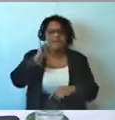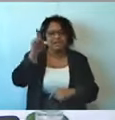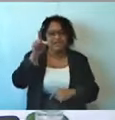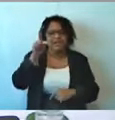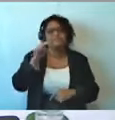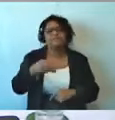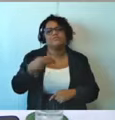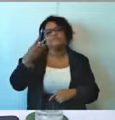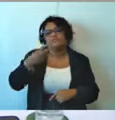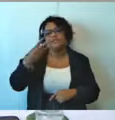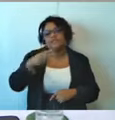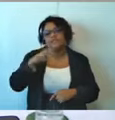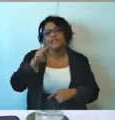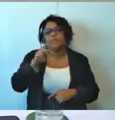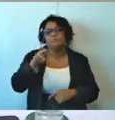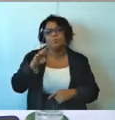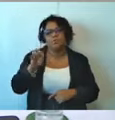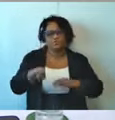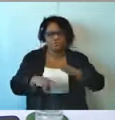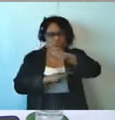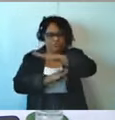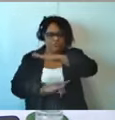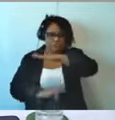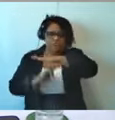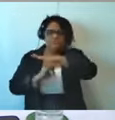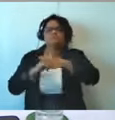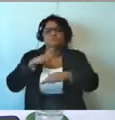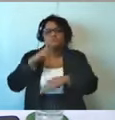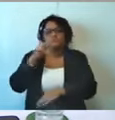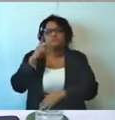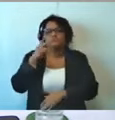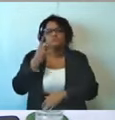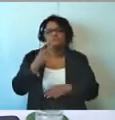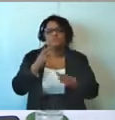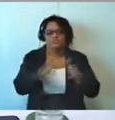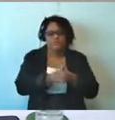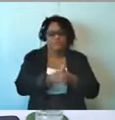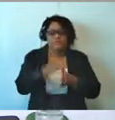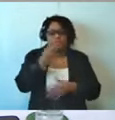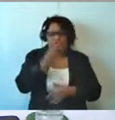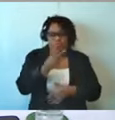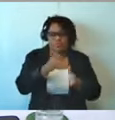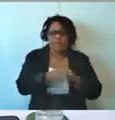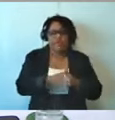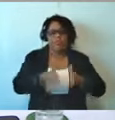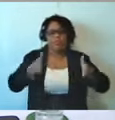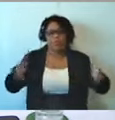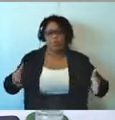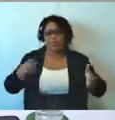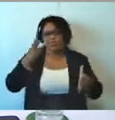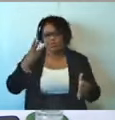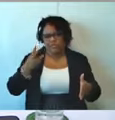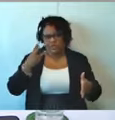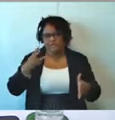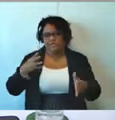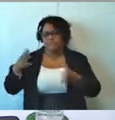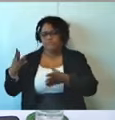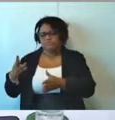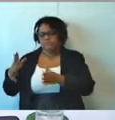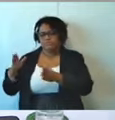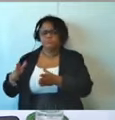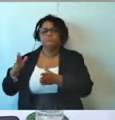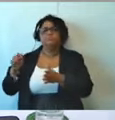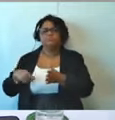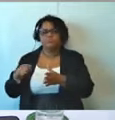possibilidade. Eles ampliaram ali, né? Ela era 2 faixas, ampliaram para 3 faixas agora e colocou essa possibilidade para os motociclistas trafegarem